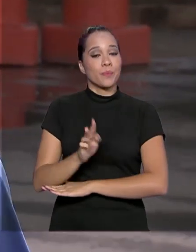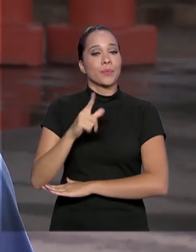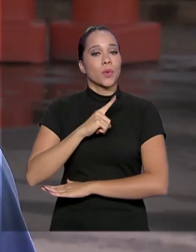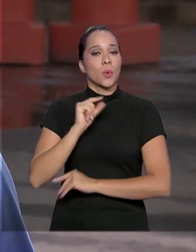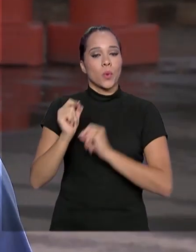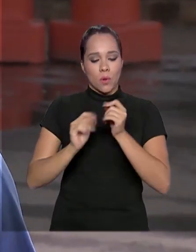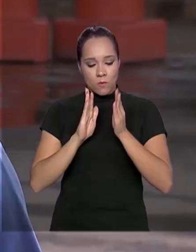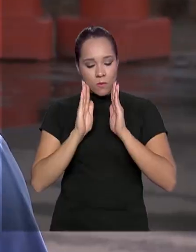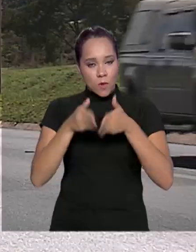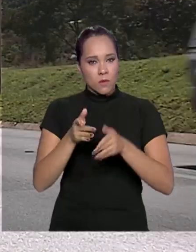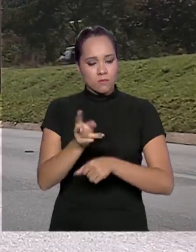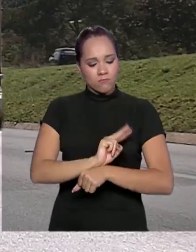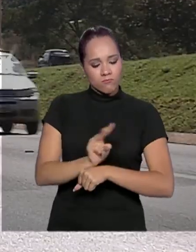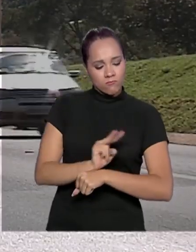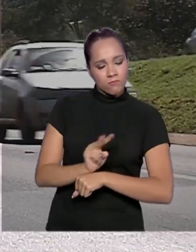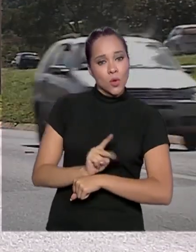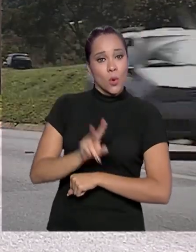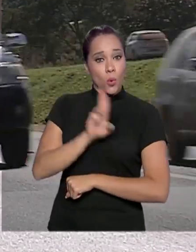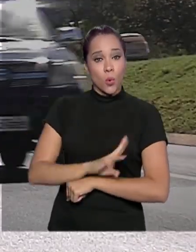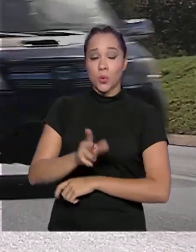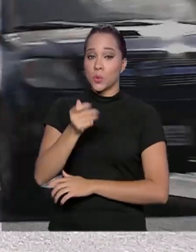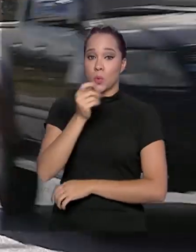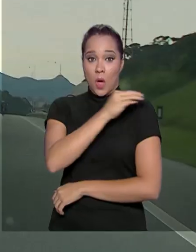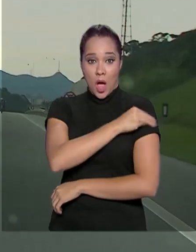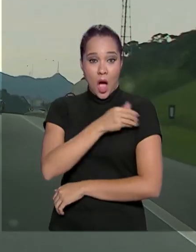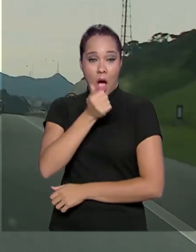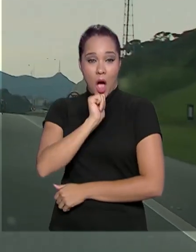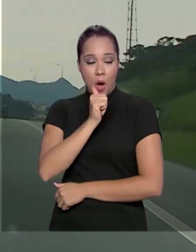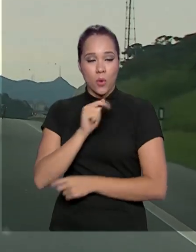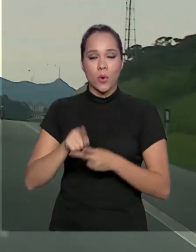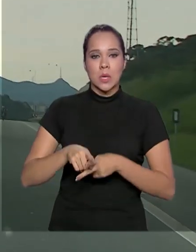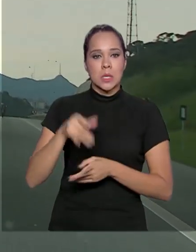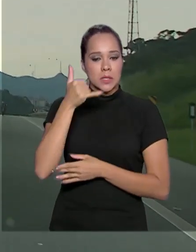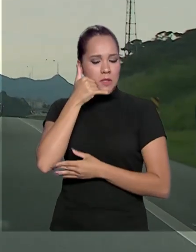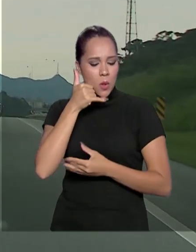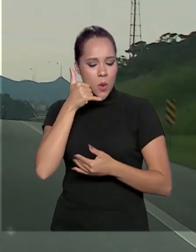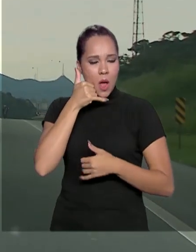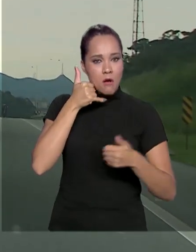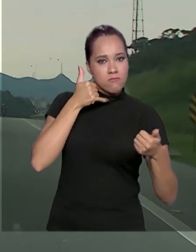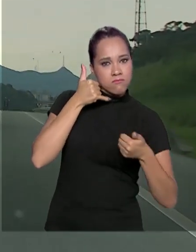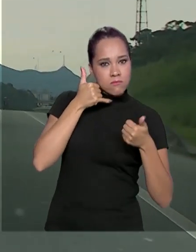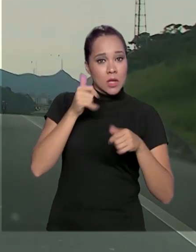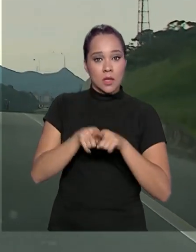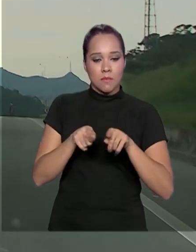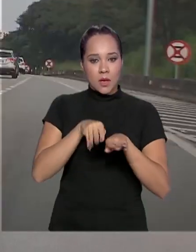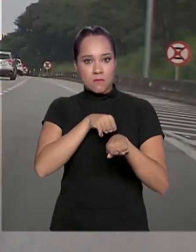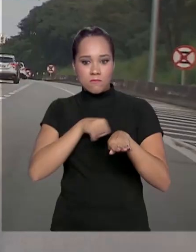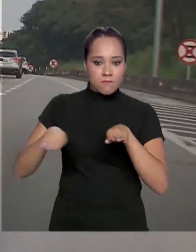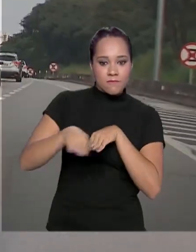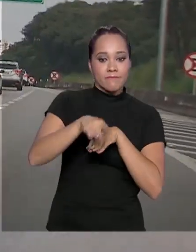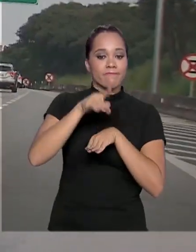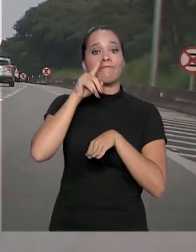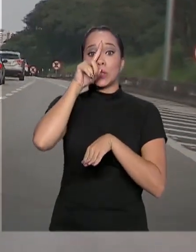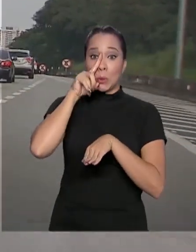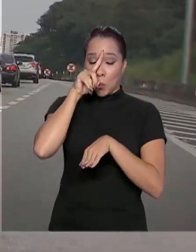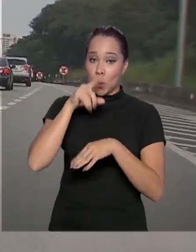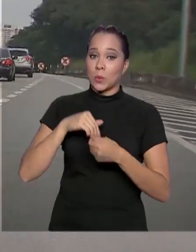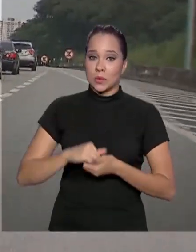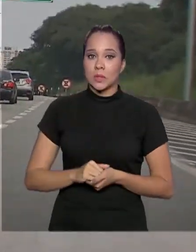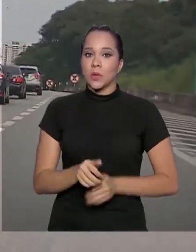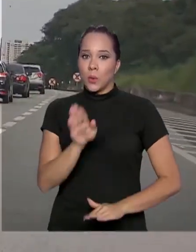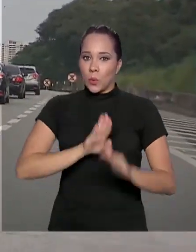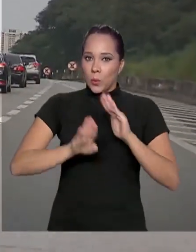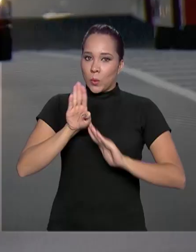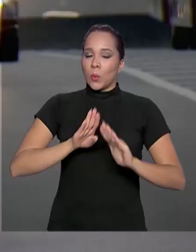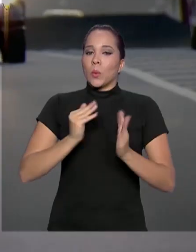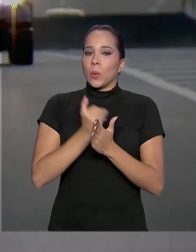voltadas para fiscalizar o uso do álcool, celular ao volante e as ultrapassagens perigosas. E esse cuidado será